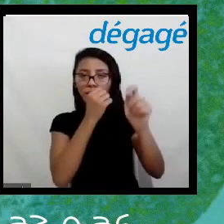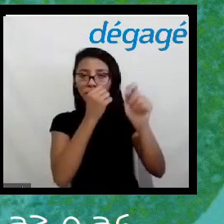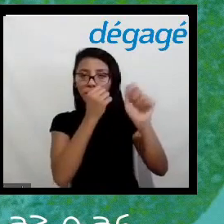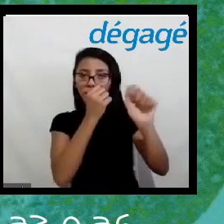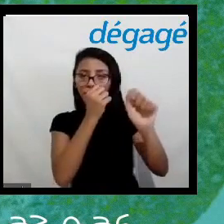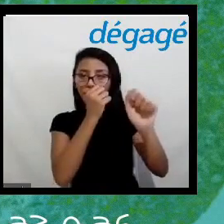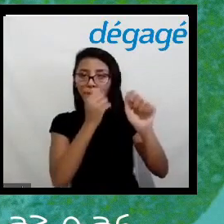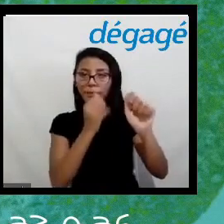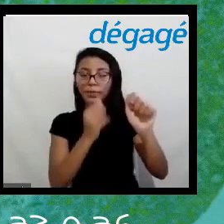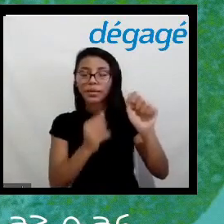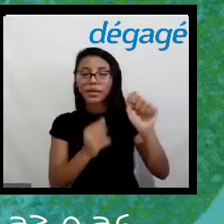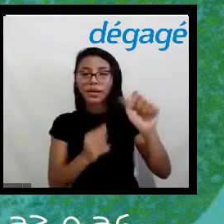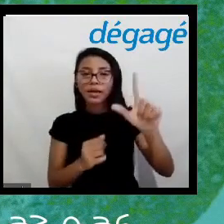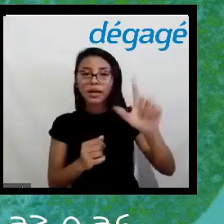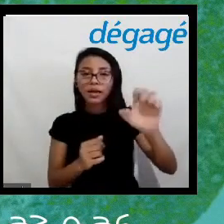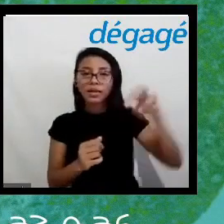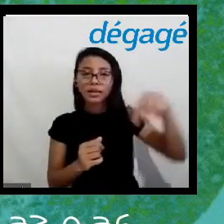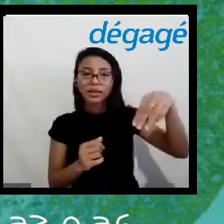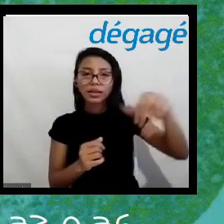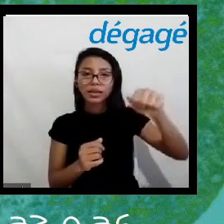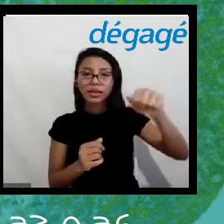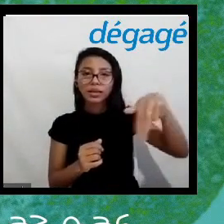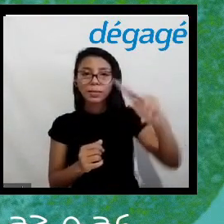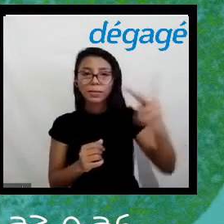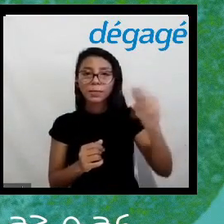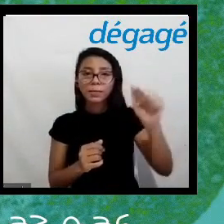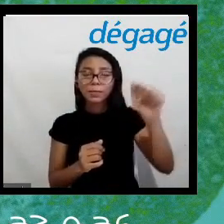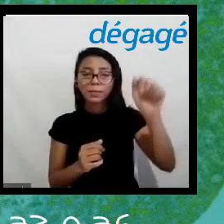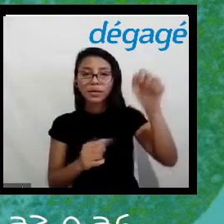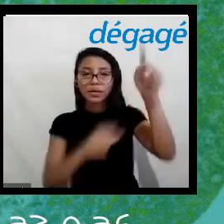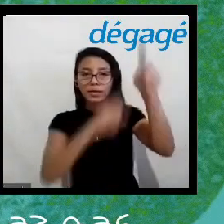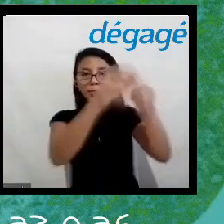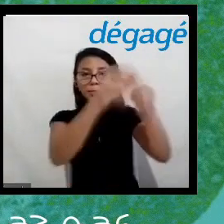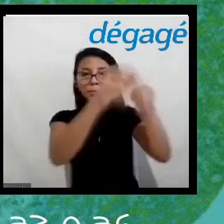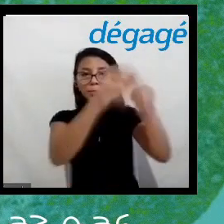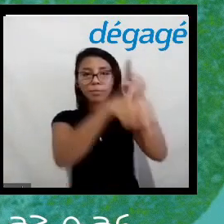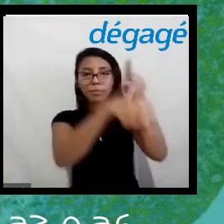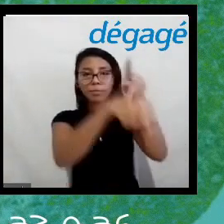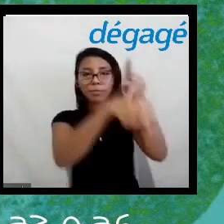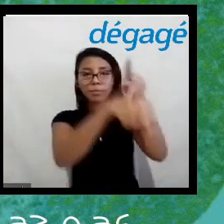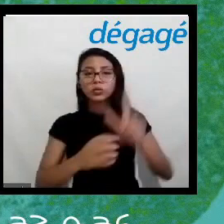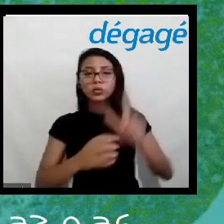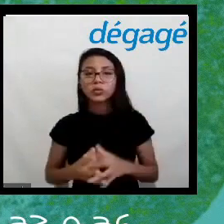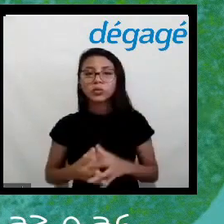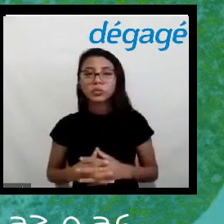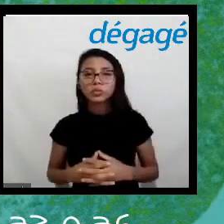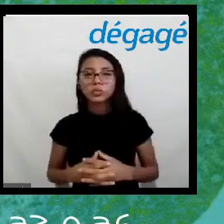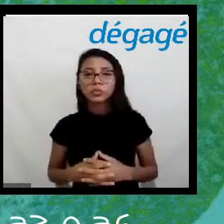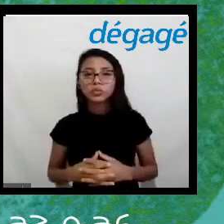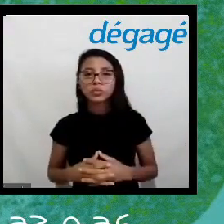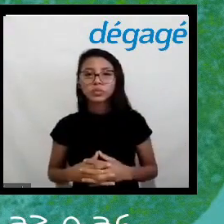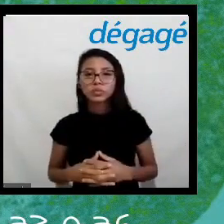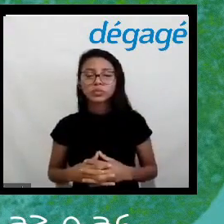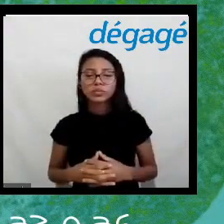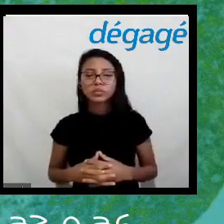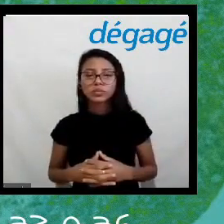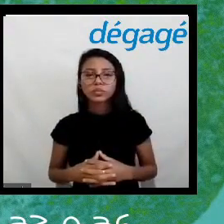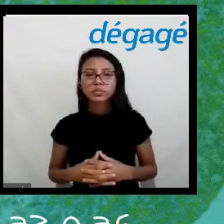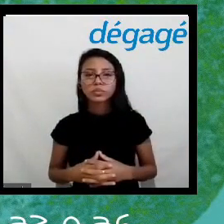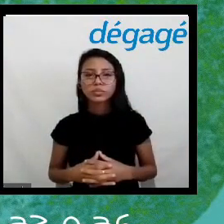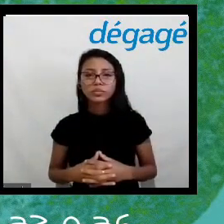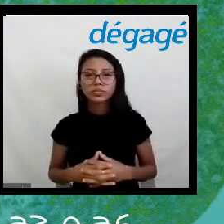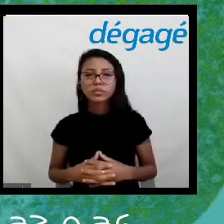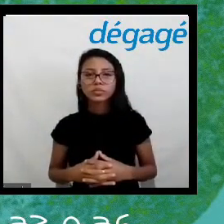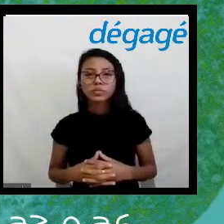né, na musicoterapia. Ele observou que quando você enxugava, né, existia uma